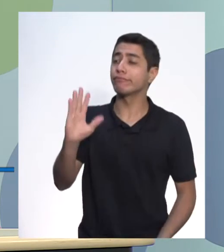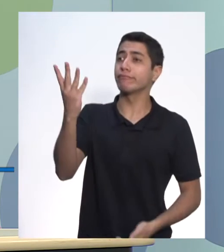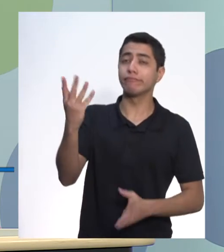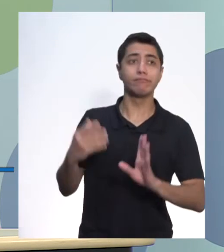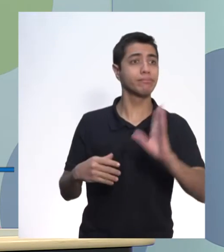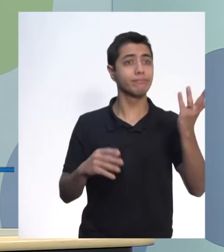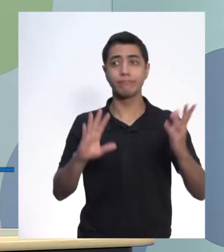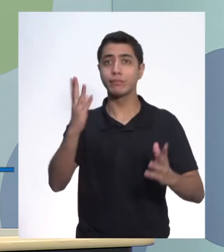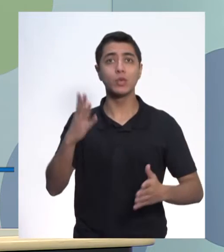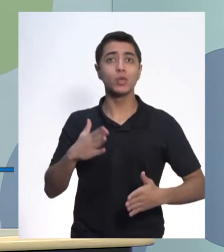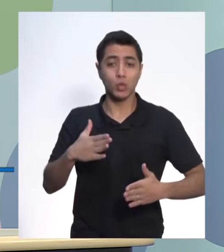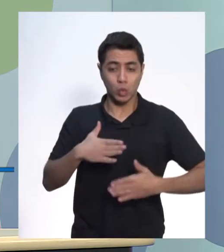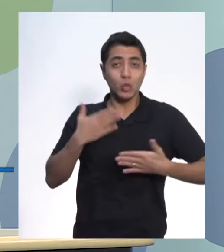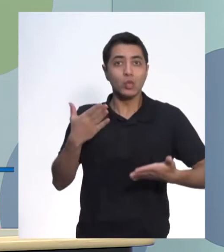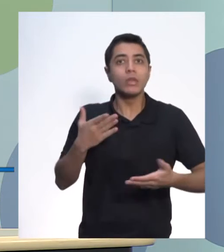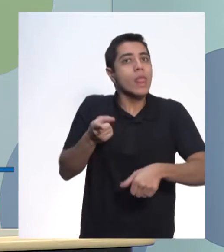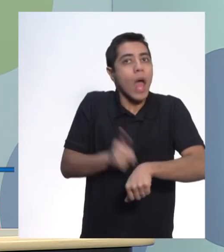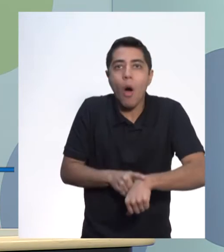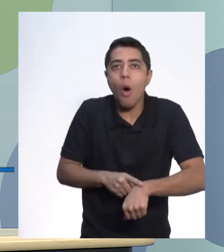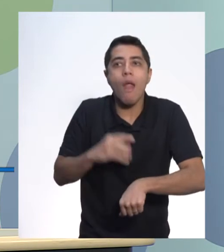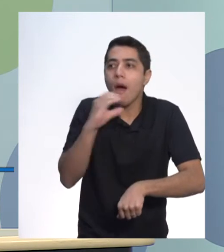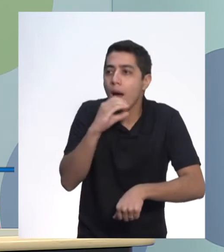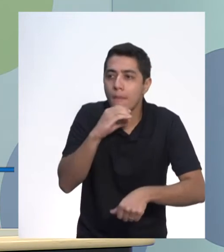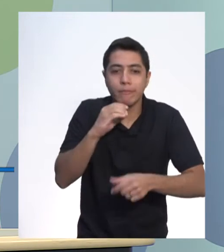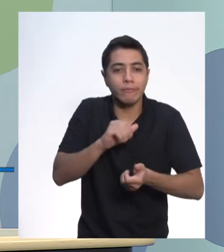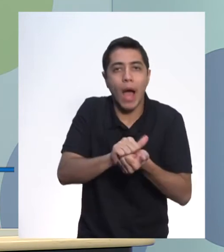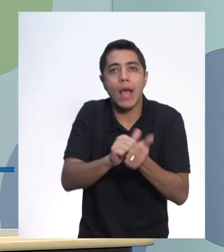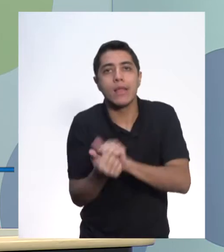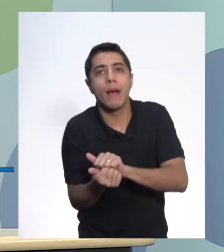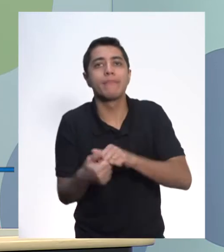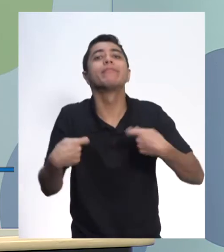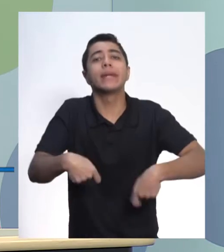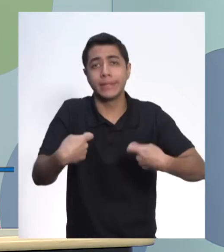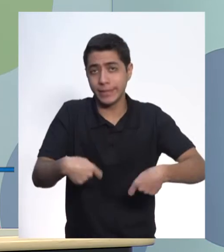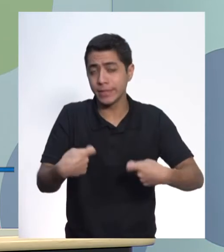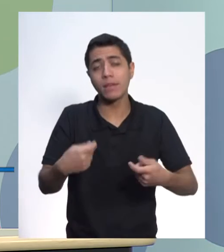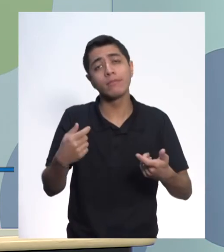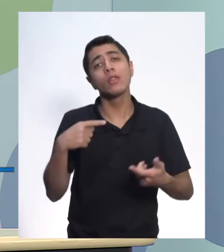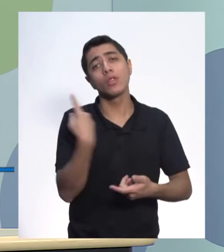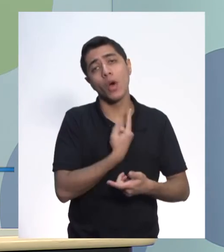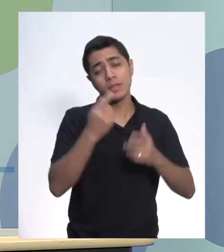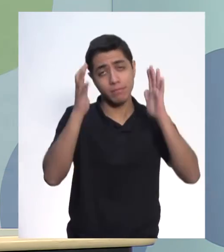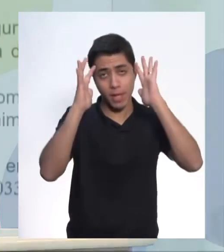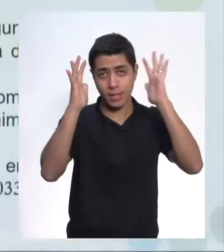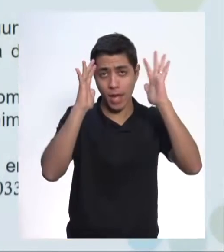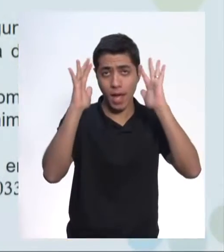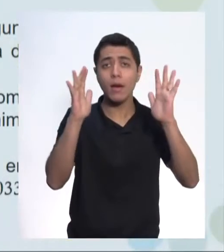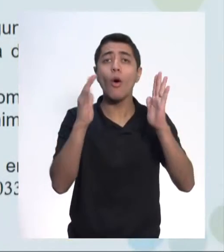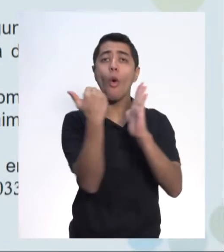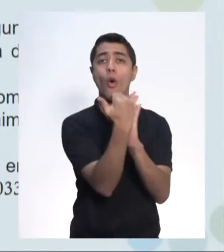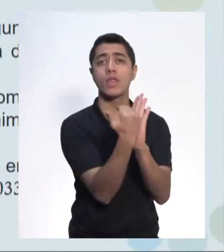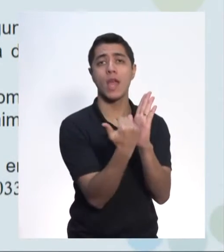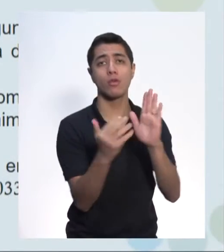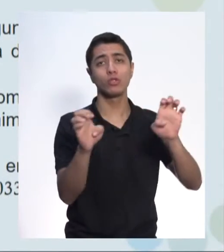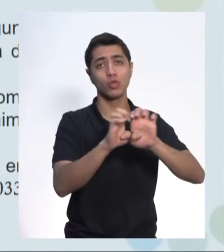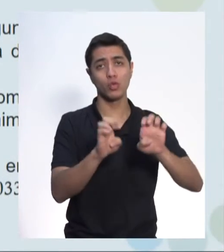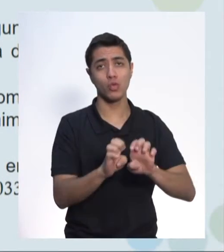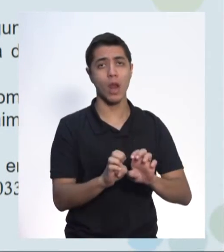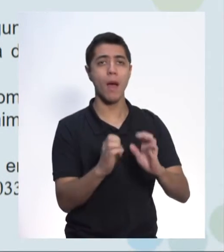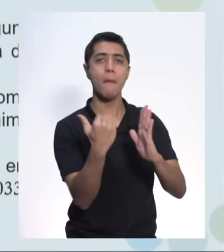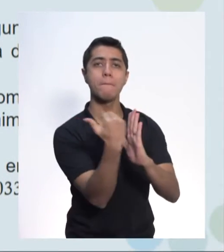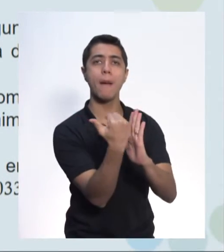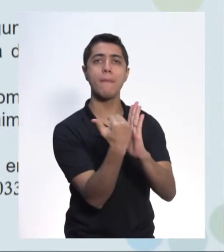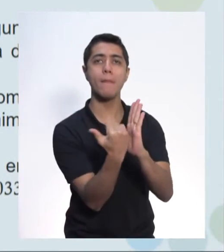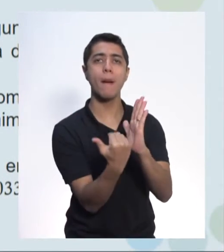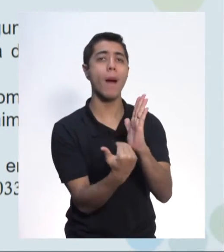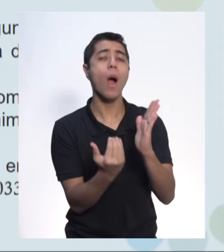todo, mas a gente tem que pensar na estrutura do roteiro. E ele segue, né? A gente tem um exemplo na tela de vocês, a gente não vai ler, é só para a gente olhar, né? Esse